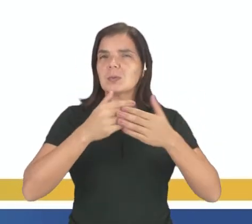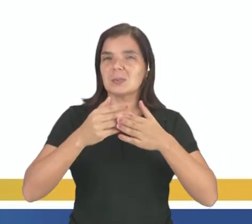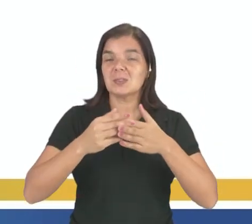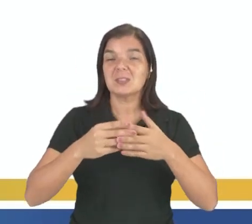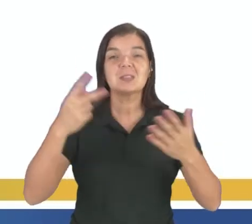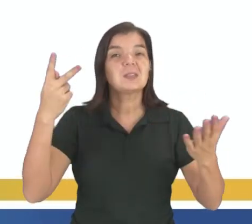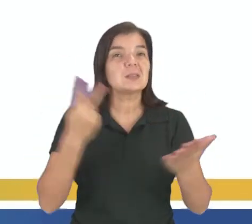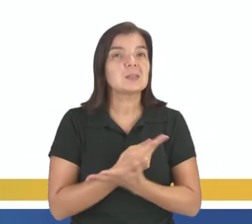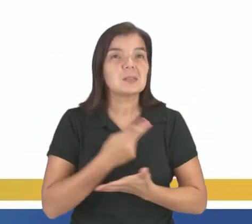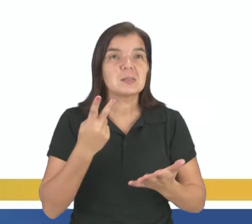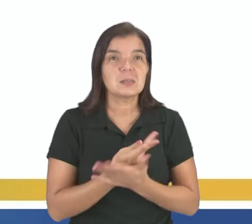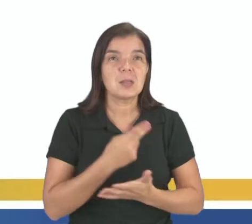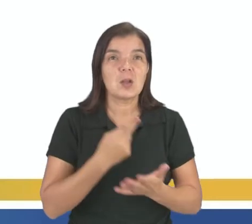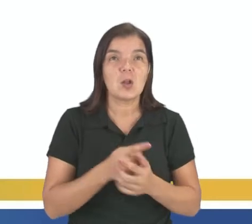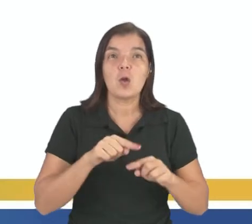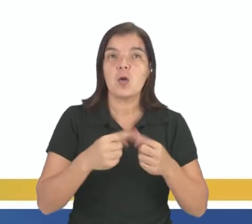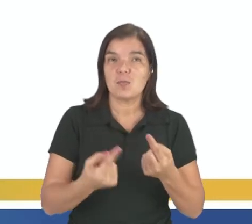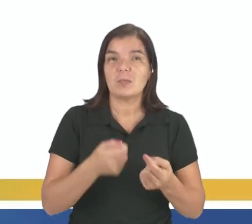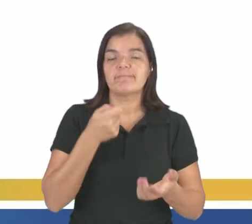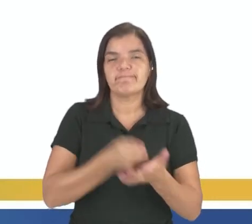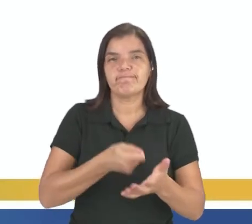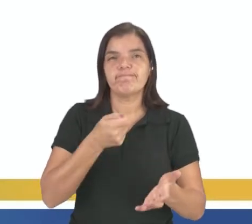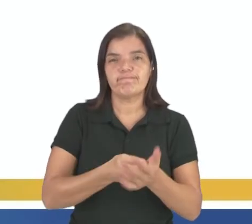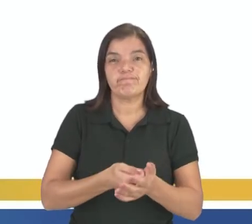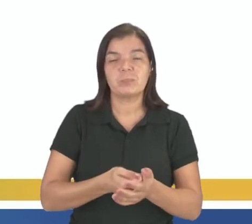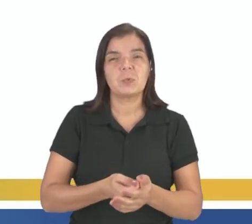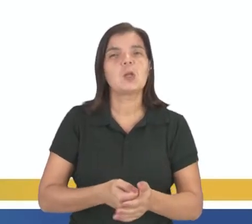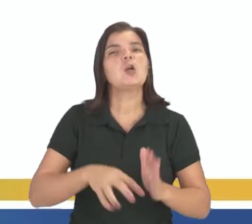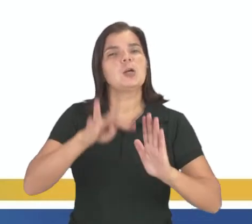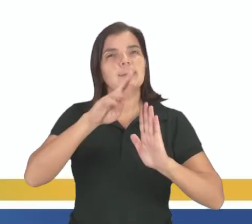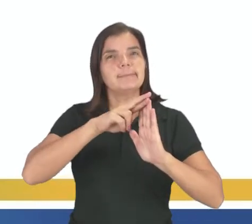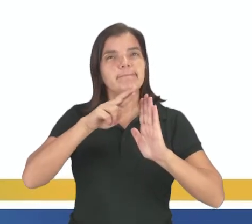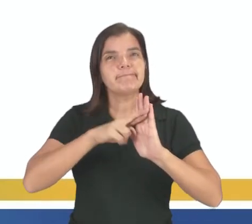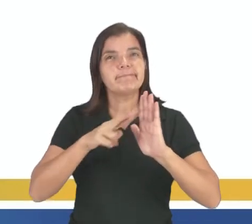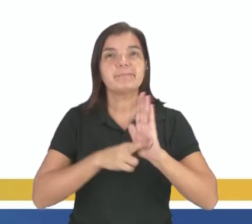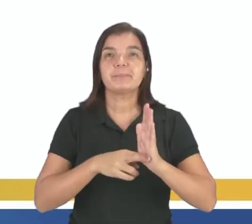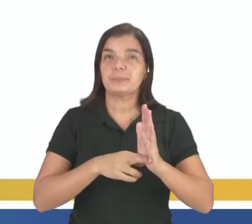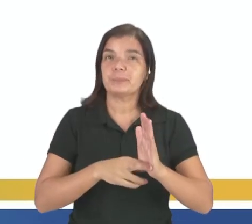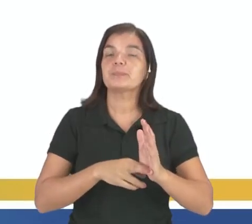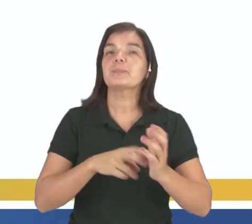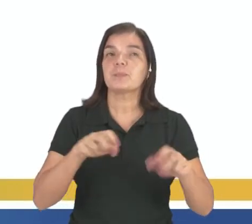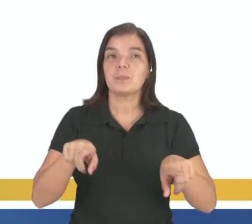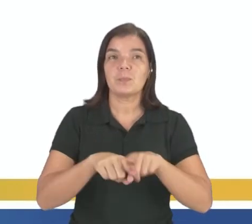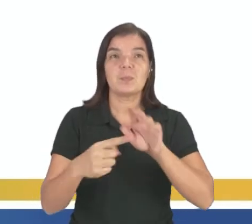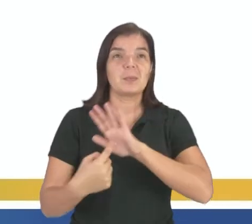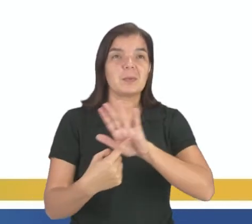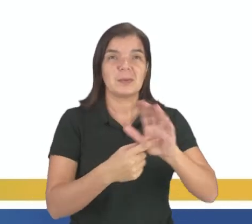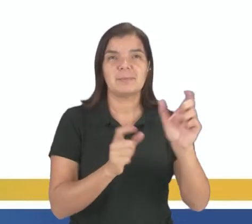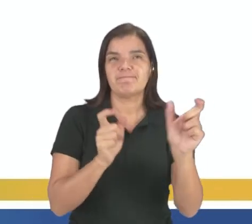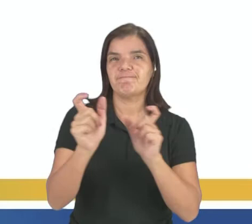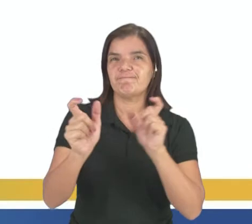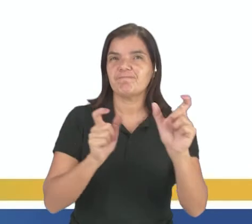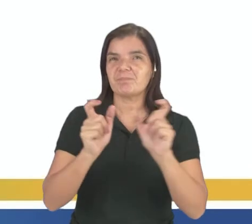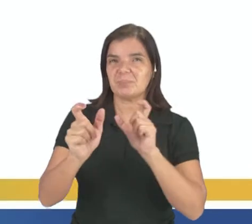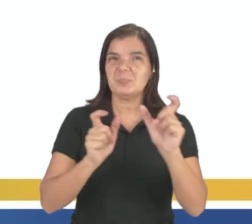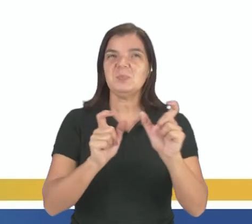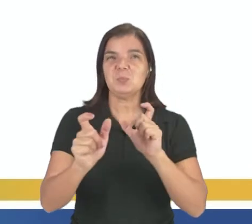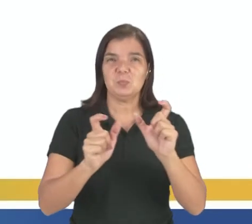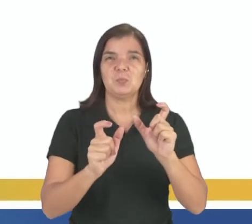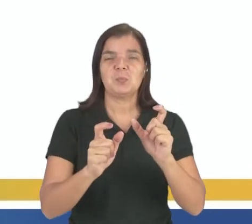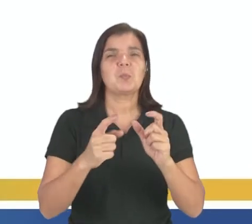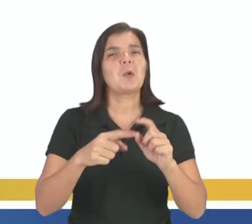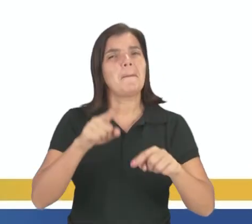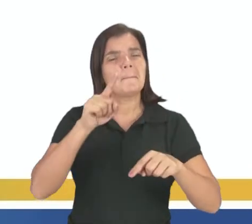qualquer das seguintes frações infringir persistentemente a regra de jogo de demonstrar o